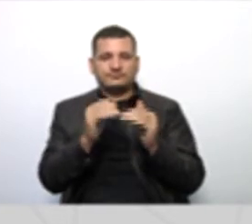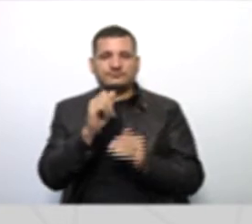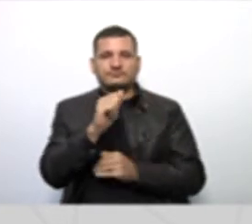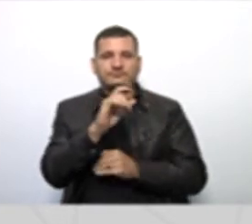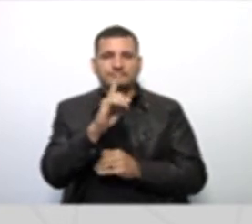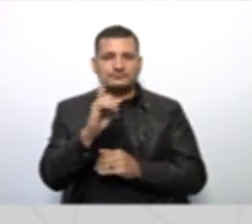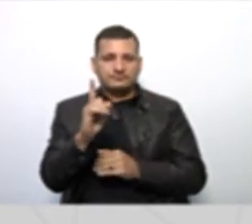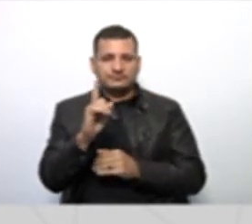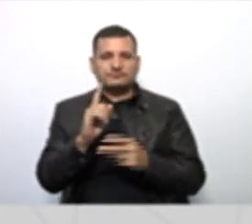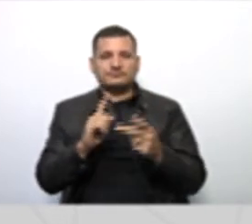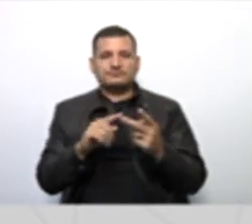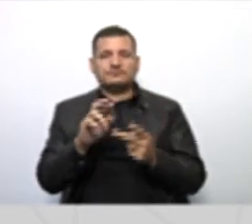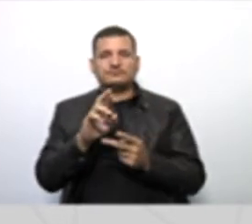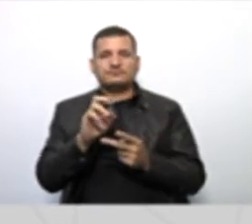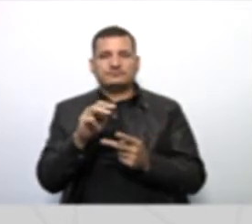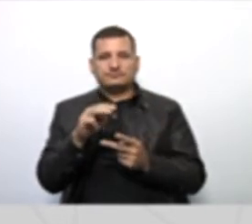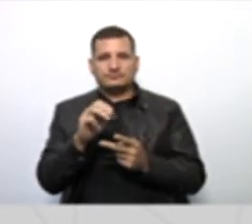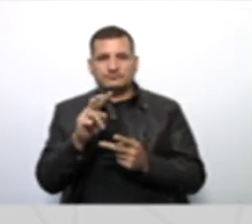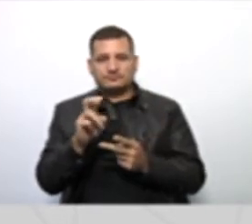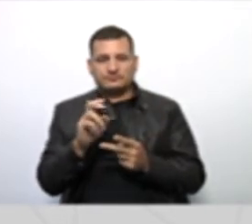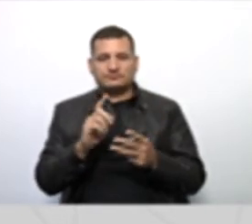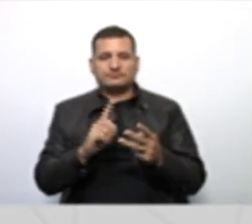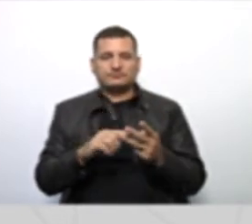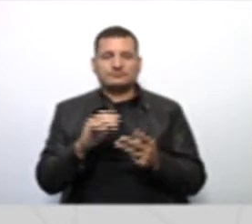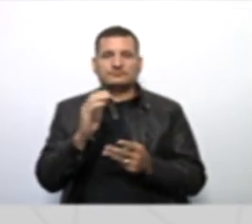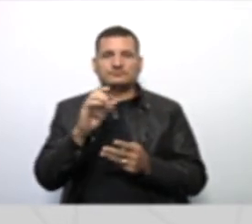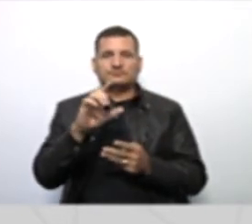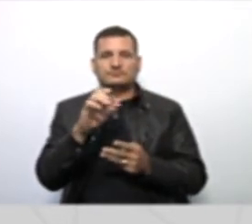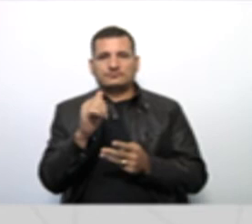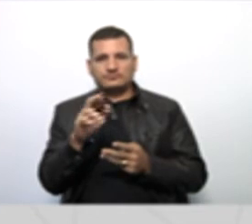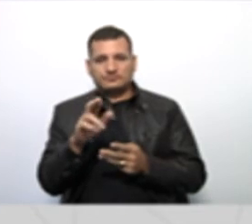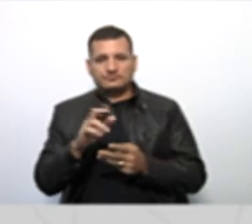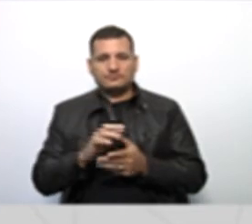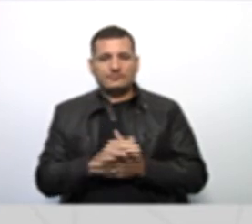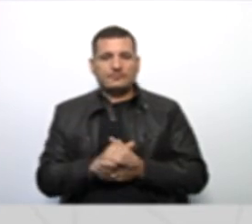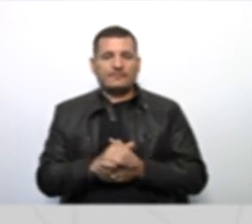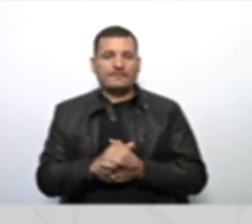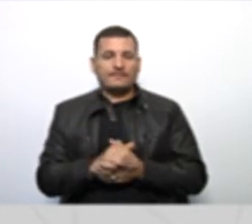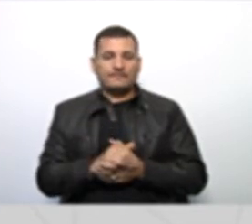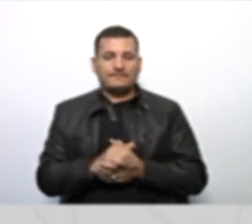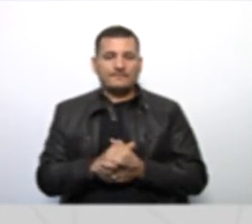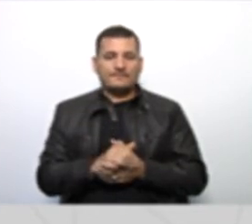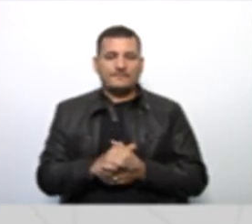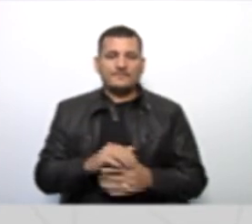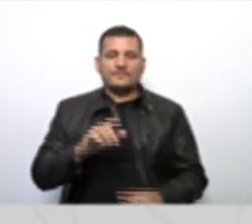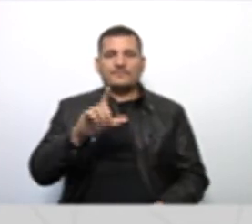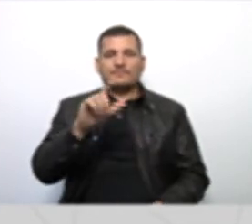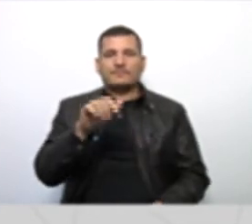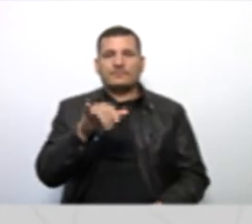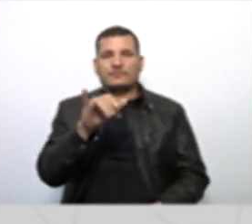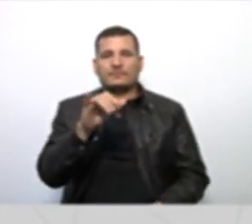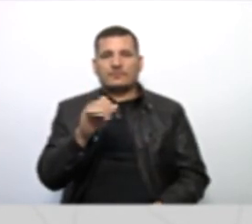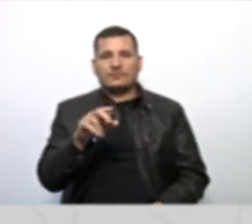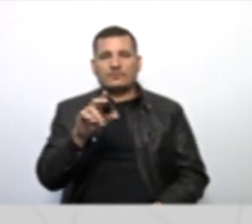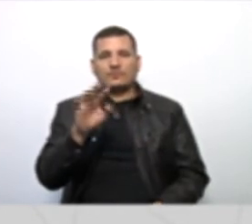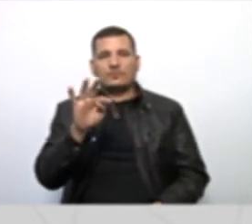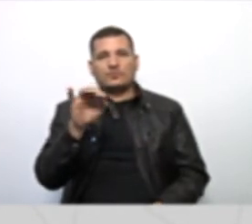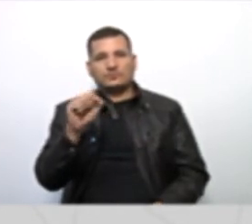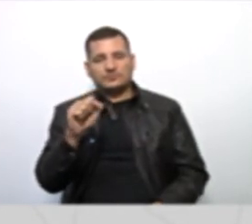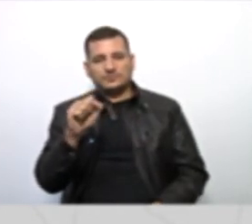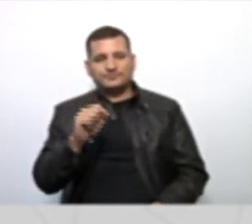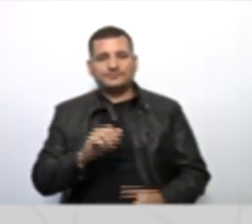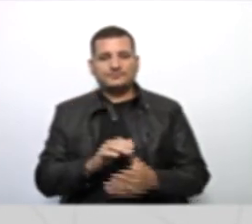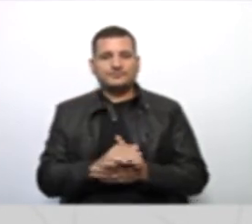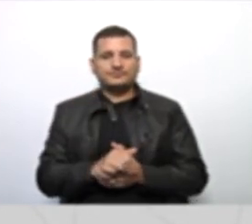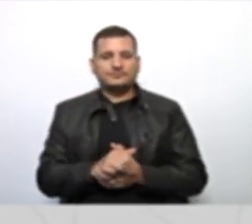Eurídice, Remove Eurídice e Clay Eurídice, ok? Beleza. Layouts. Então